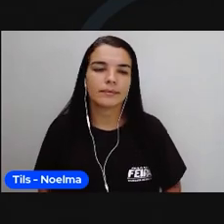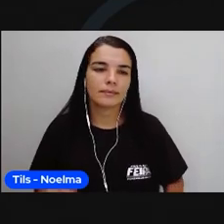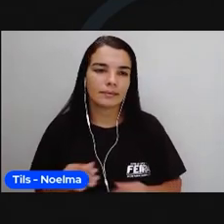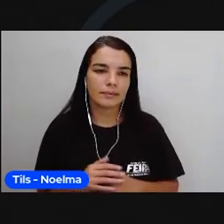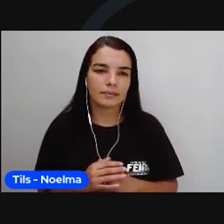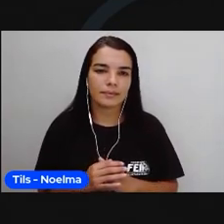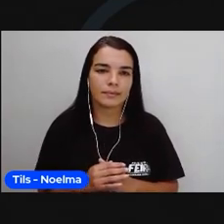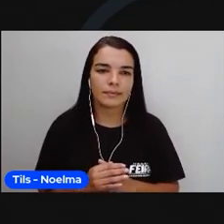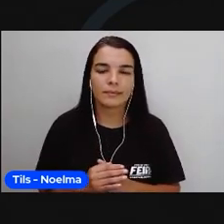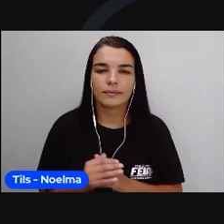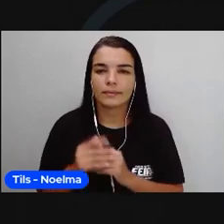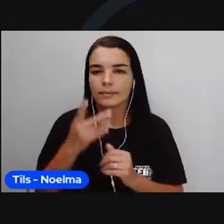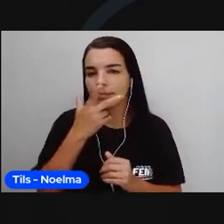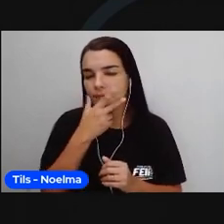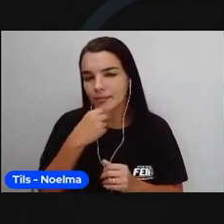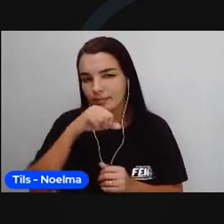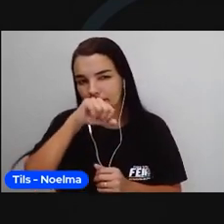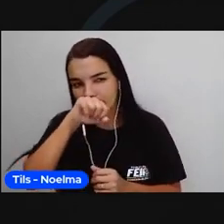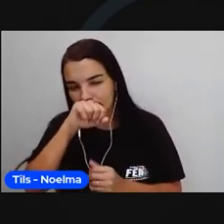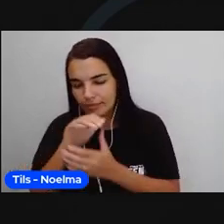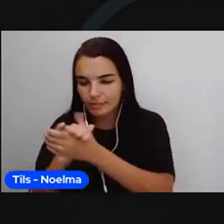Bença, pai. Deus abençoe.